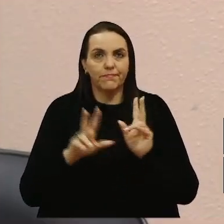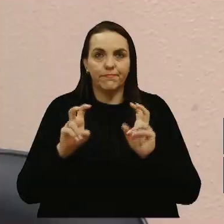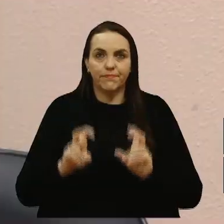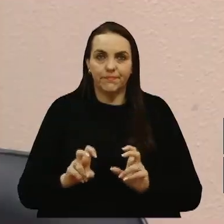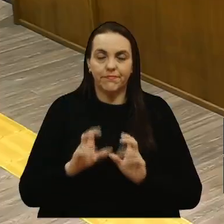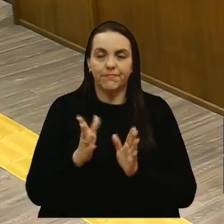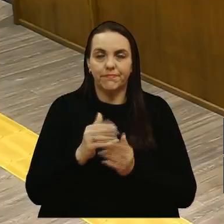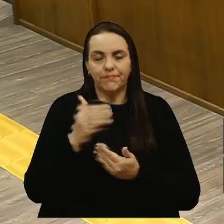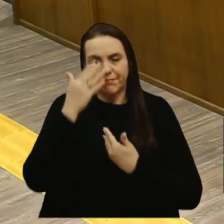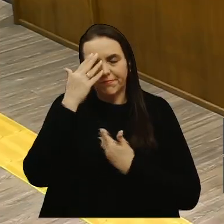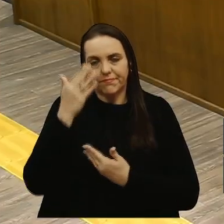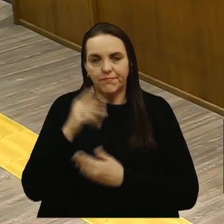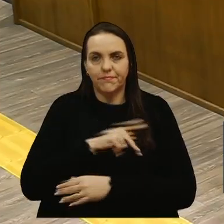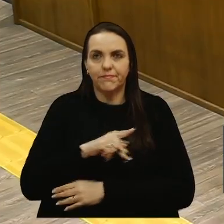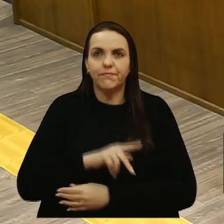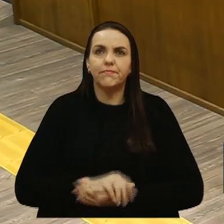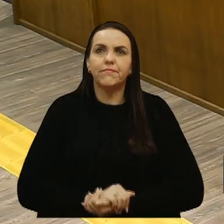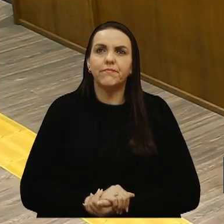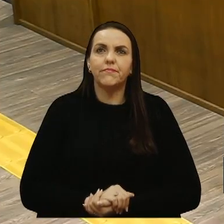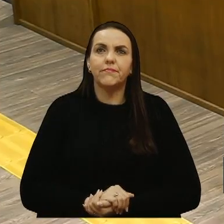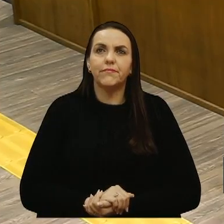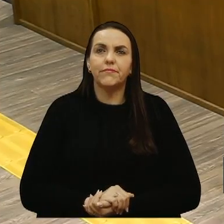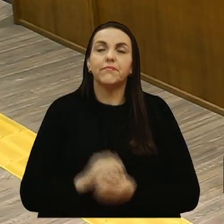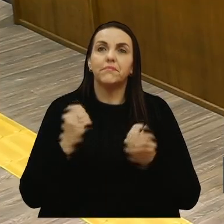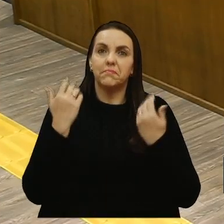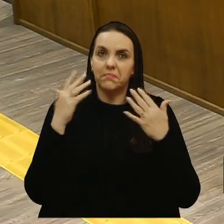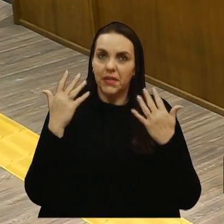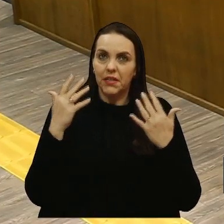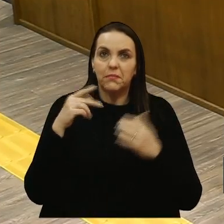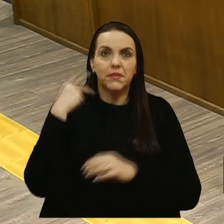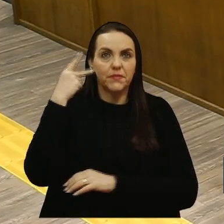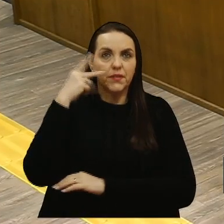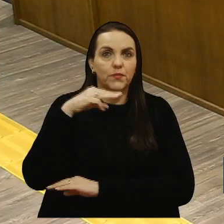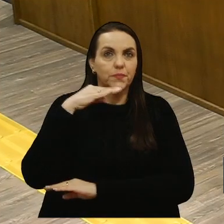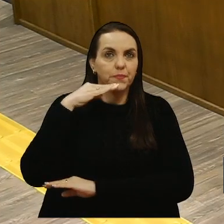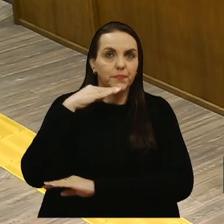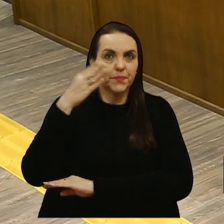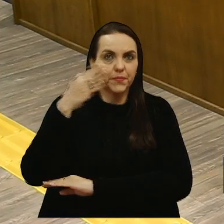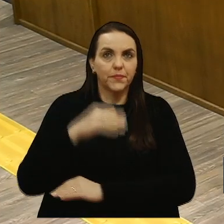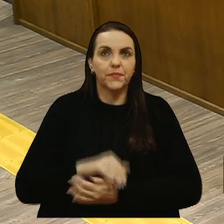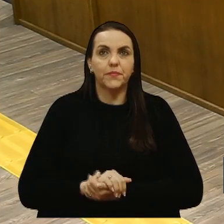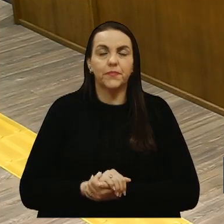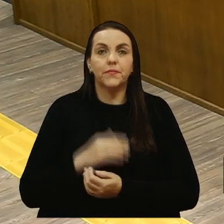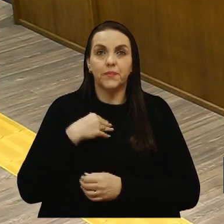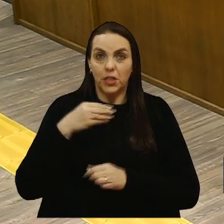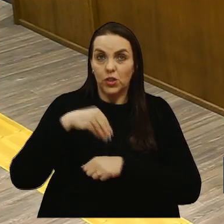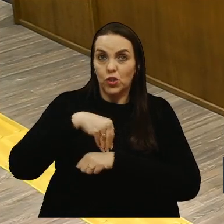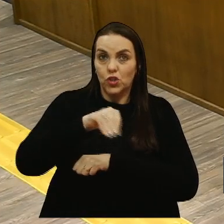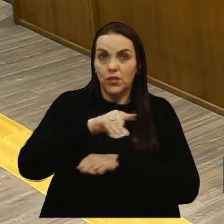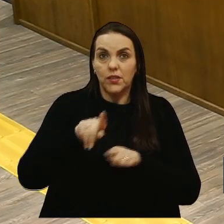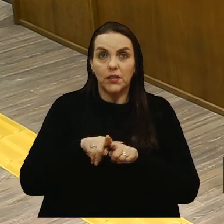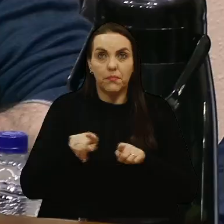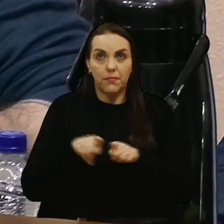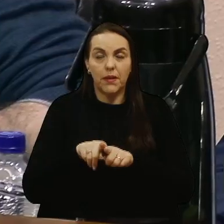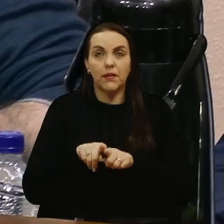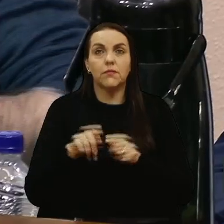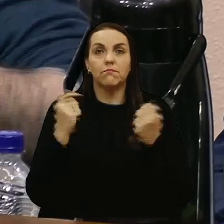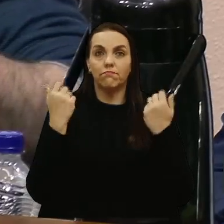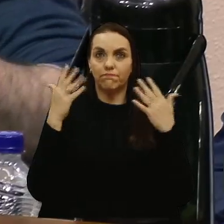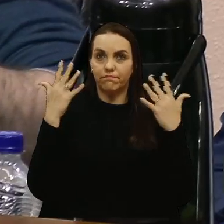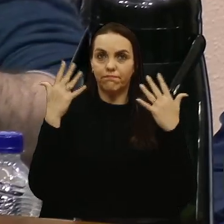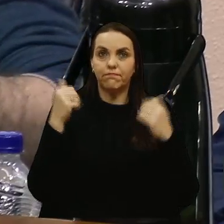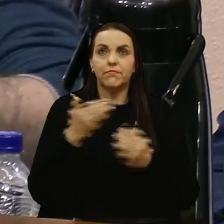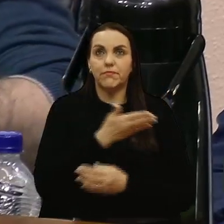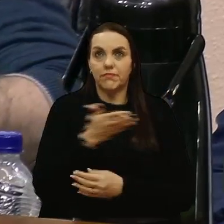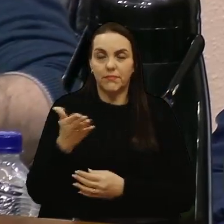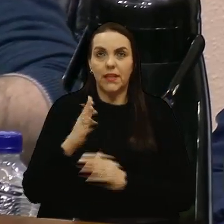Seria isso, presidente. Parabéns, vereador Bortola. Eu sugiro, inclusive, que se faça um voto de louvor da casa, né,